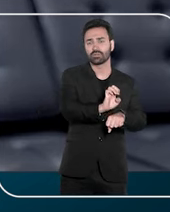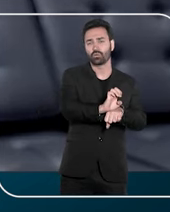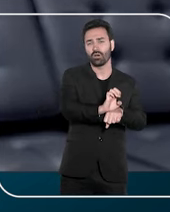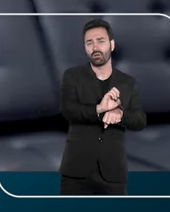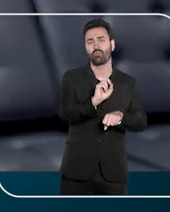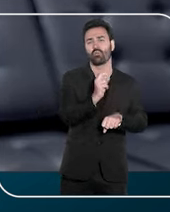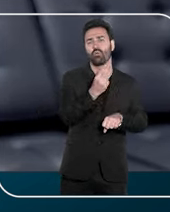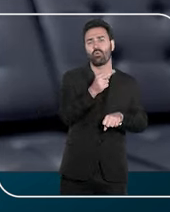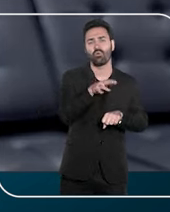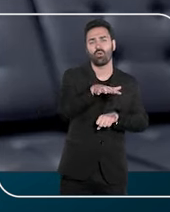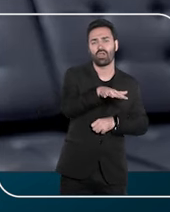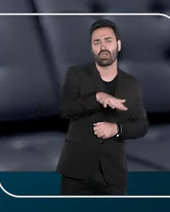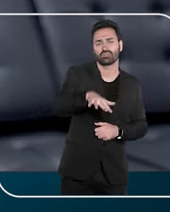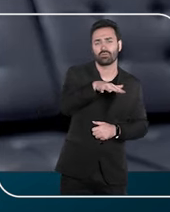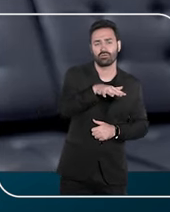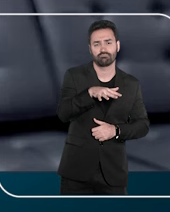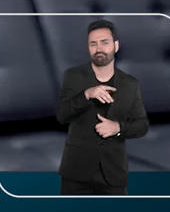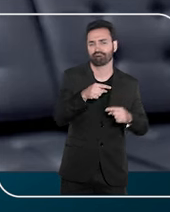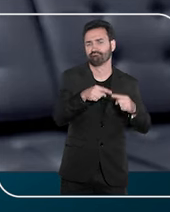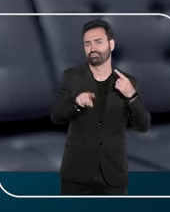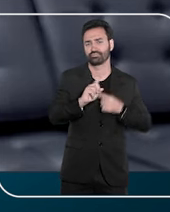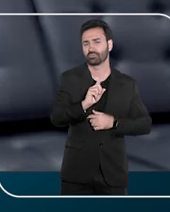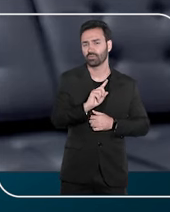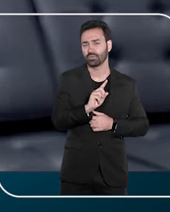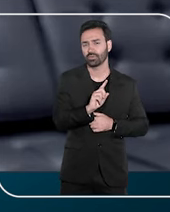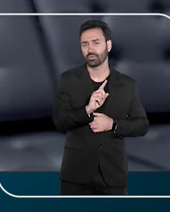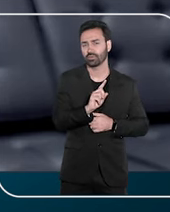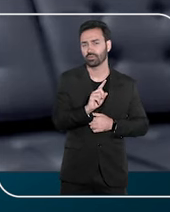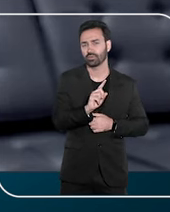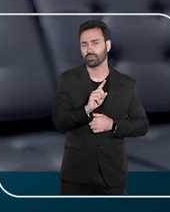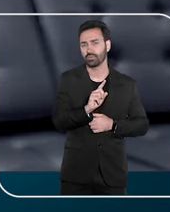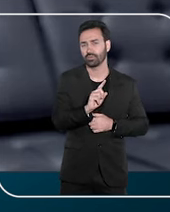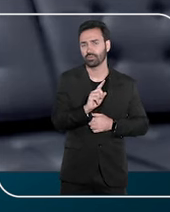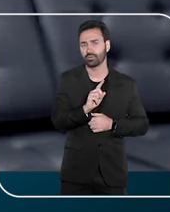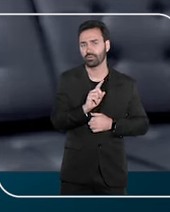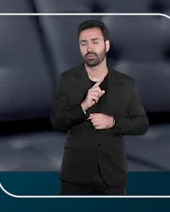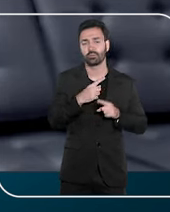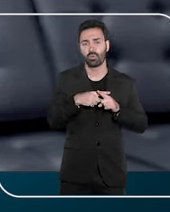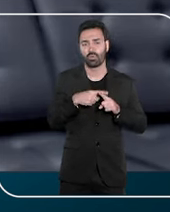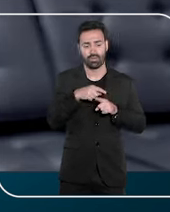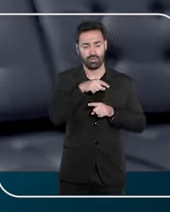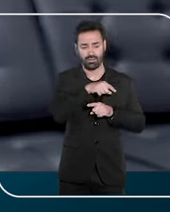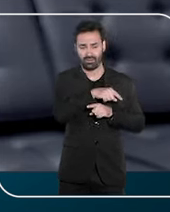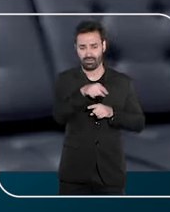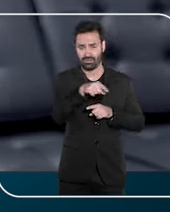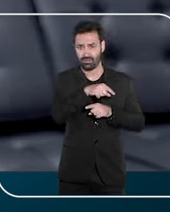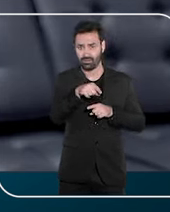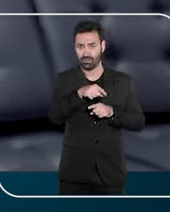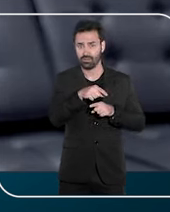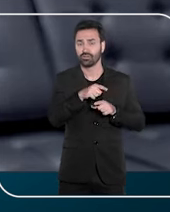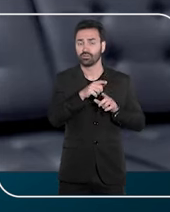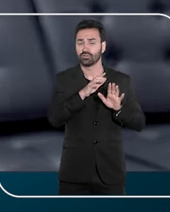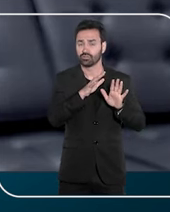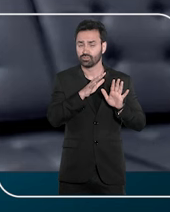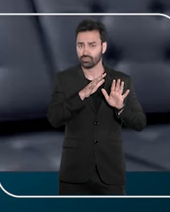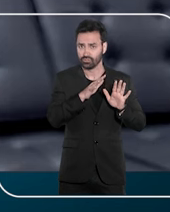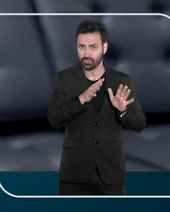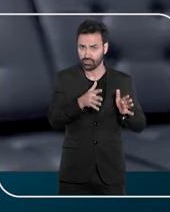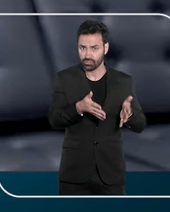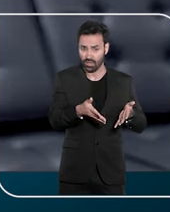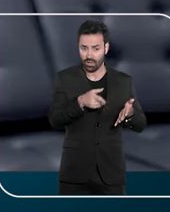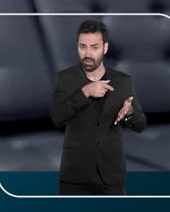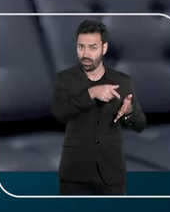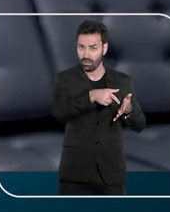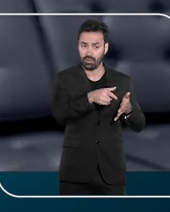nós permitamos que as questões já decididas nas instâncias de